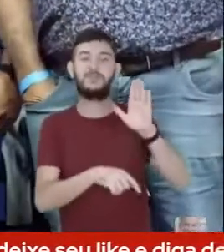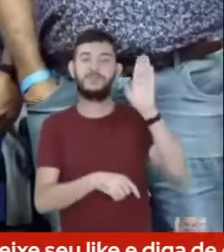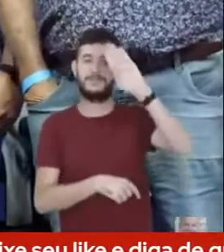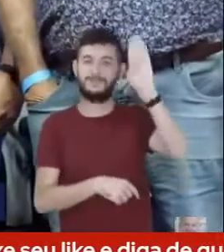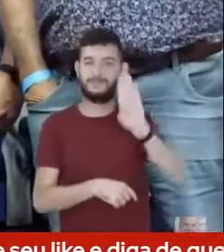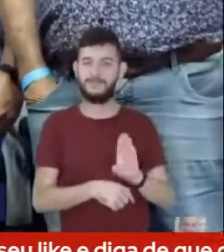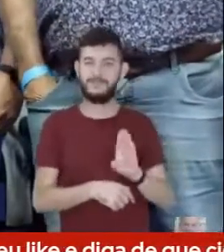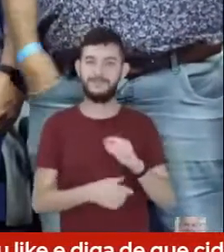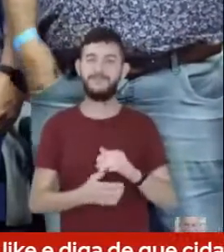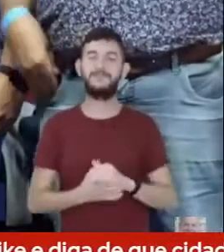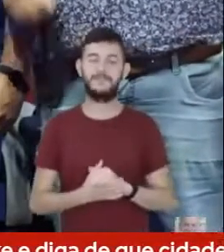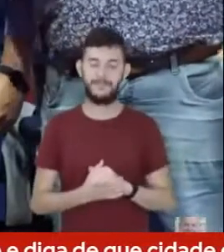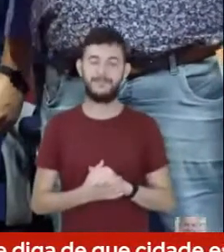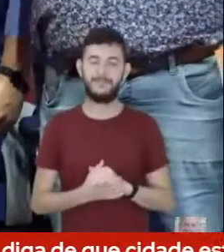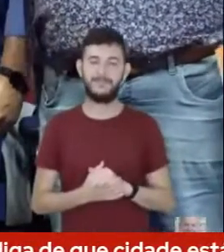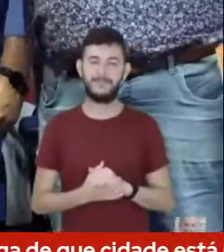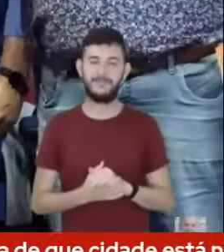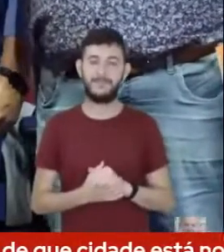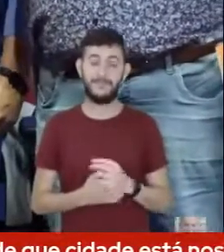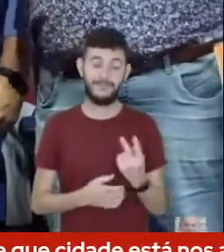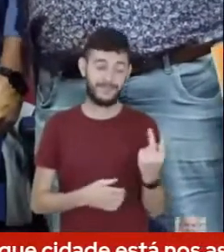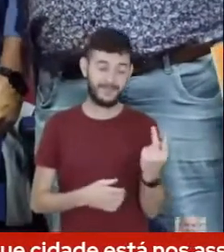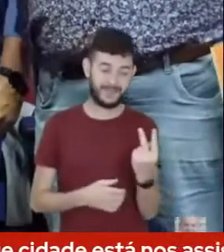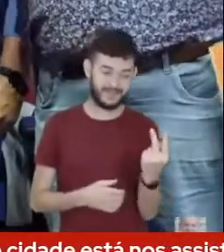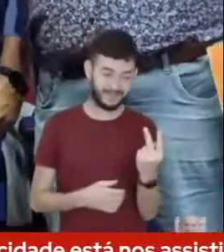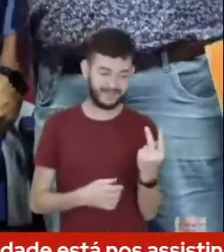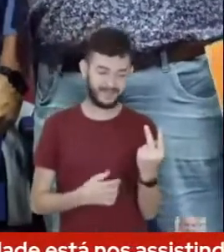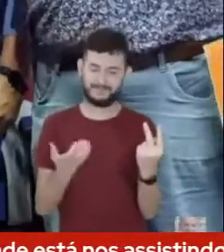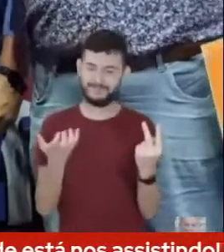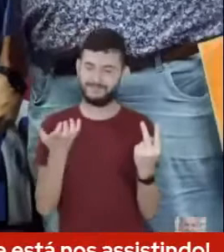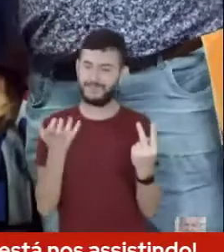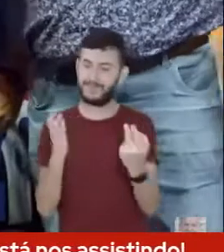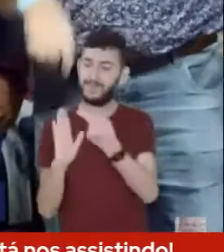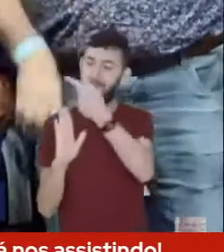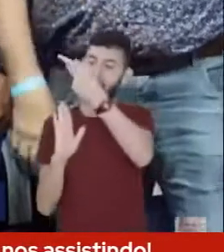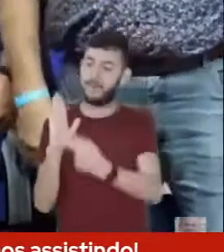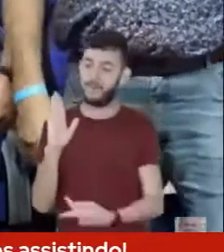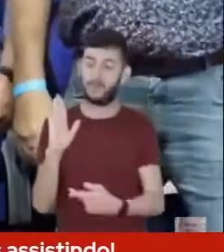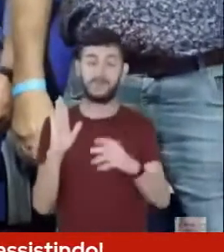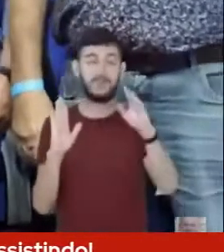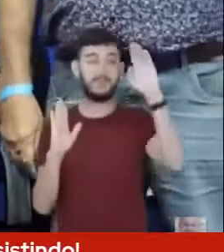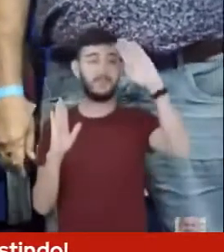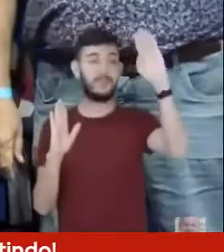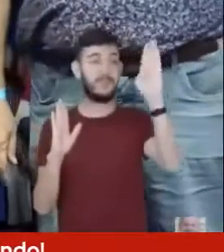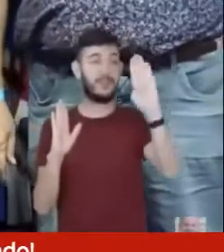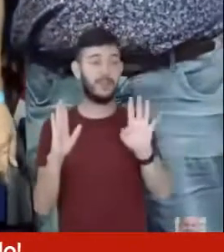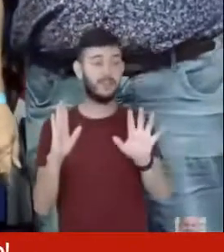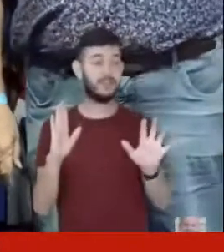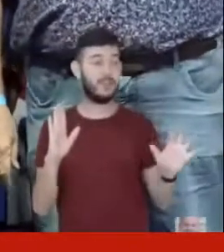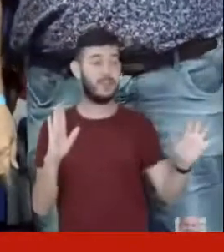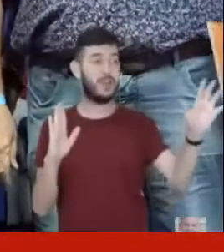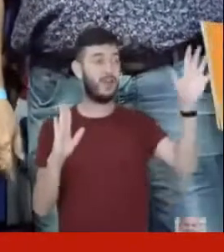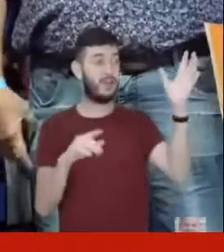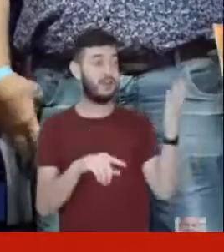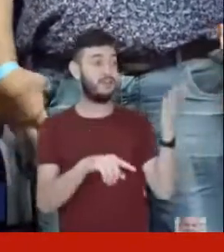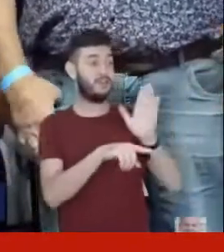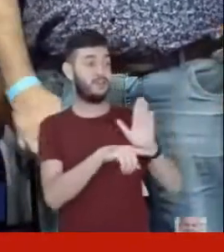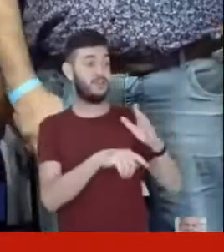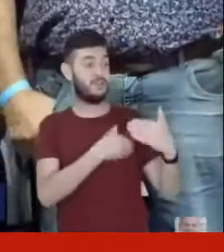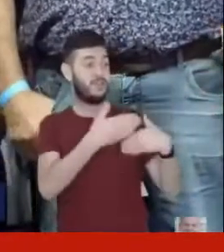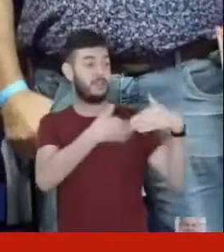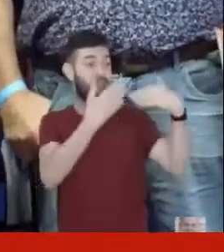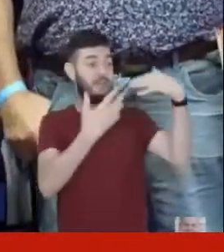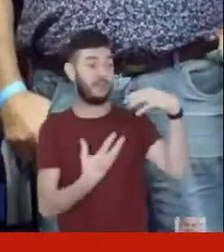Lula e Alckmin, um projeto nacional de desenvolvimento sustentável, com geração de emprego de